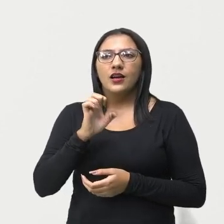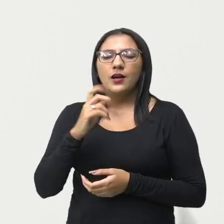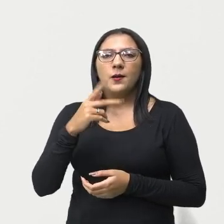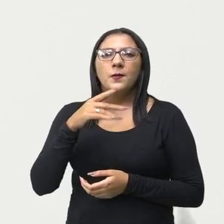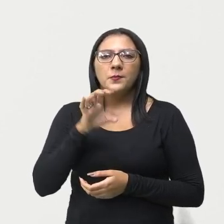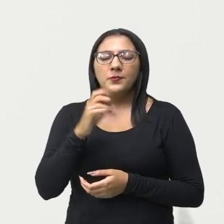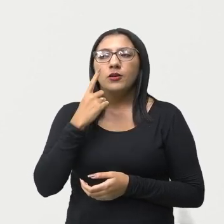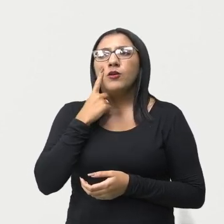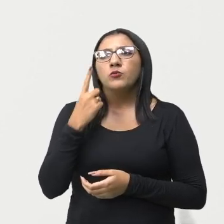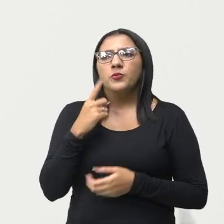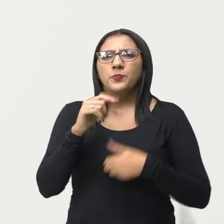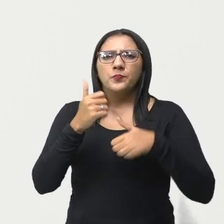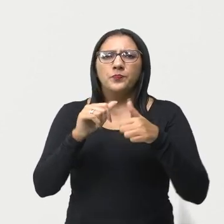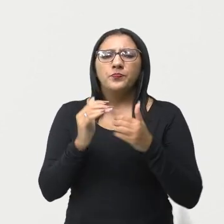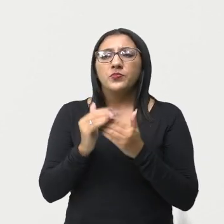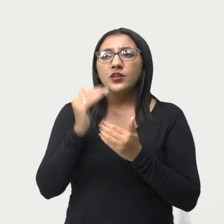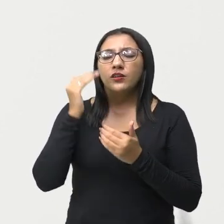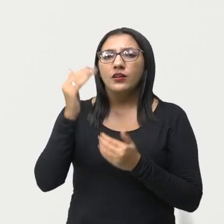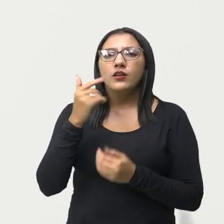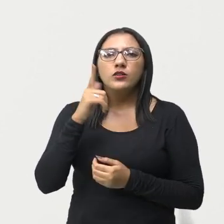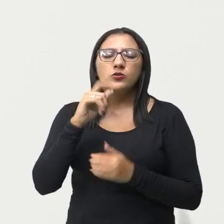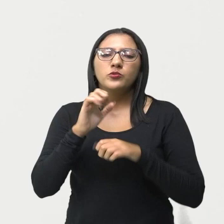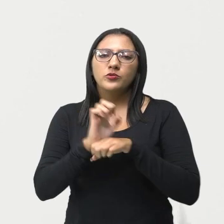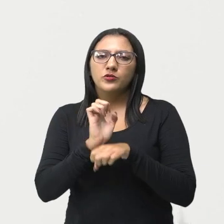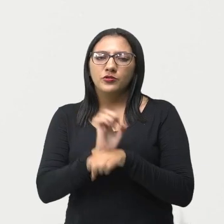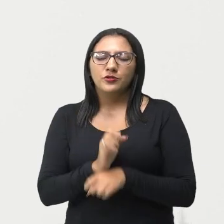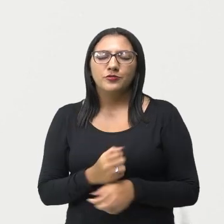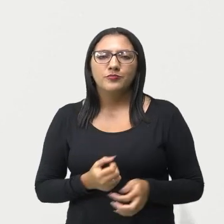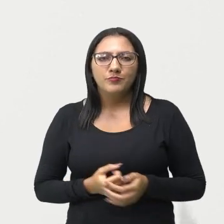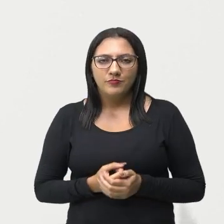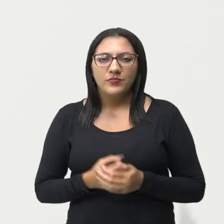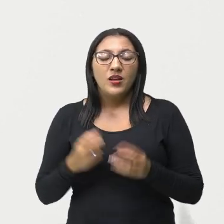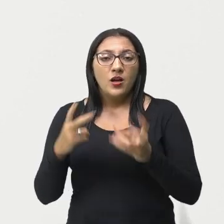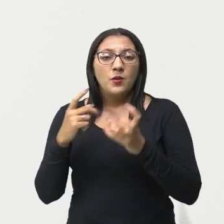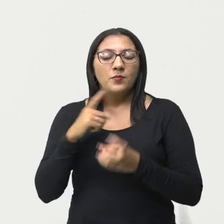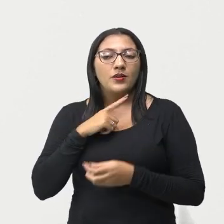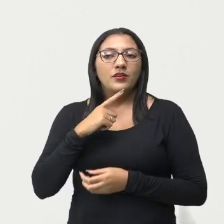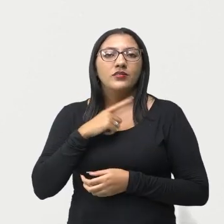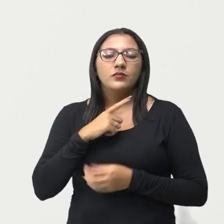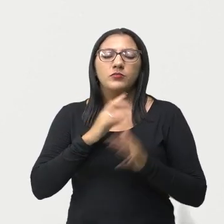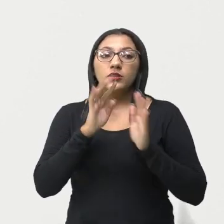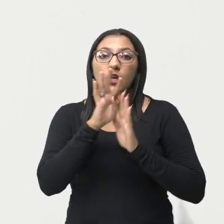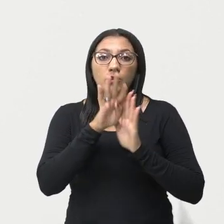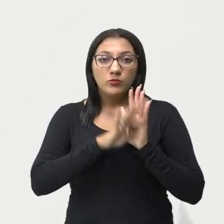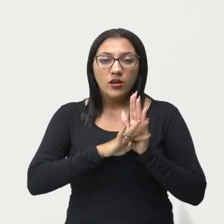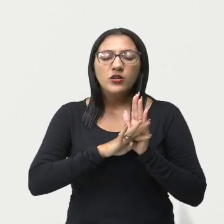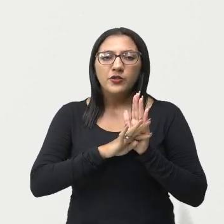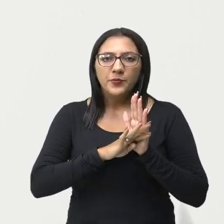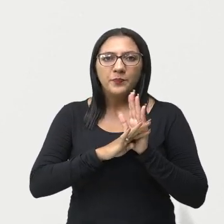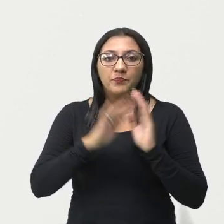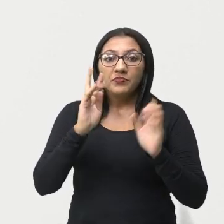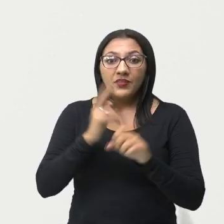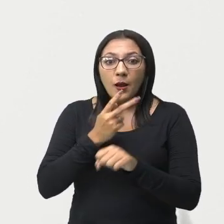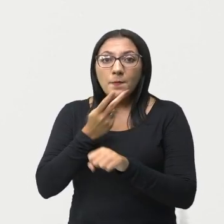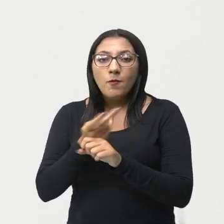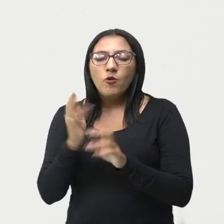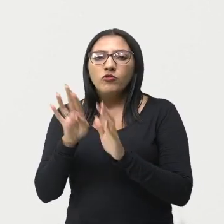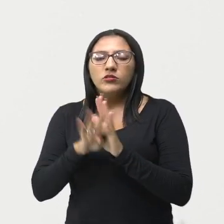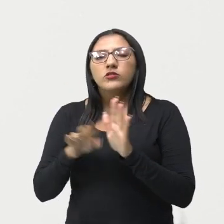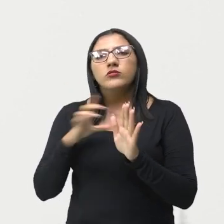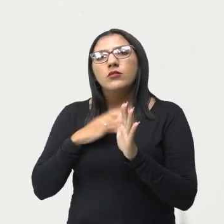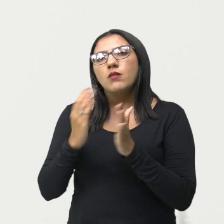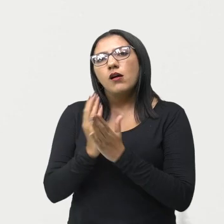certo? Então uma avaliação lá do estado de Pernambuco. E observe que nós vamos ter um texto e, após o texto, questões,